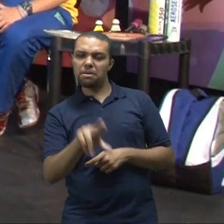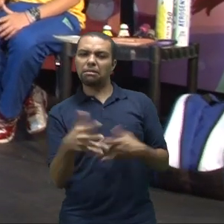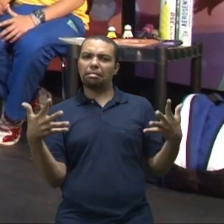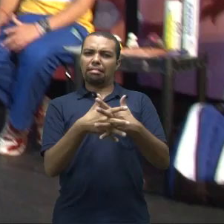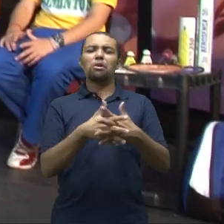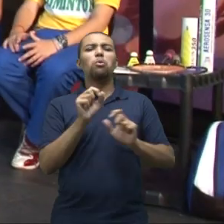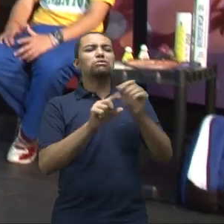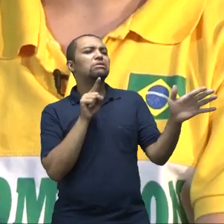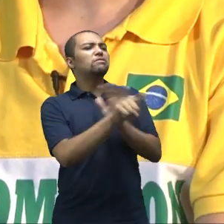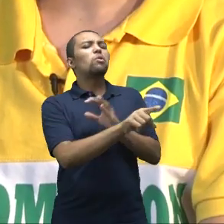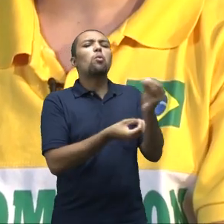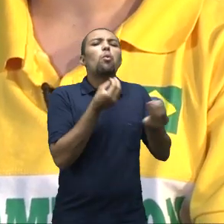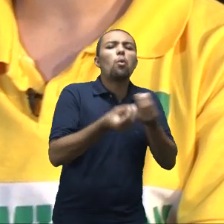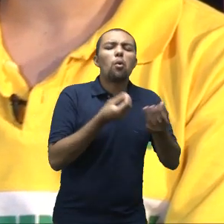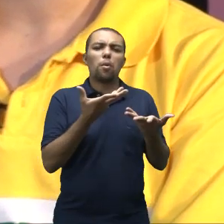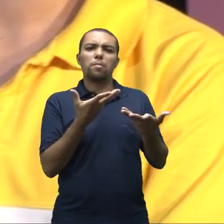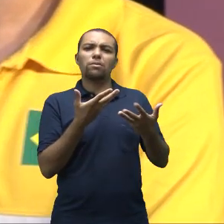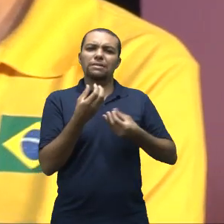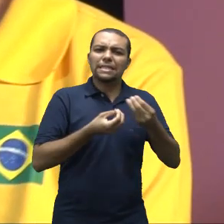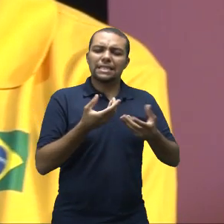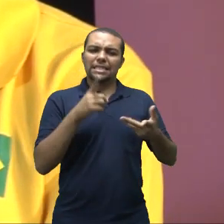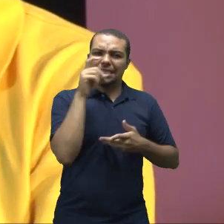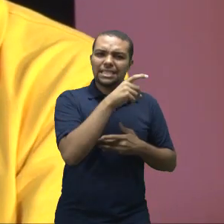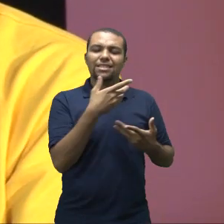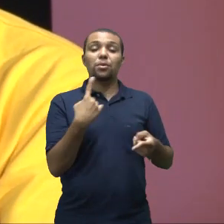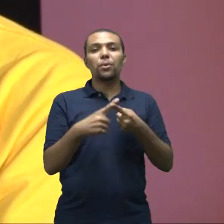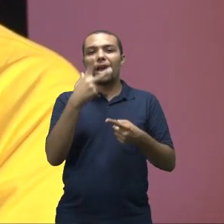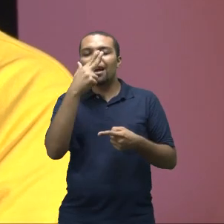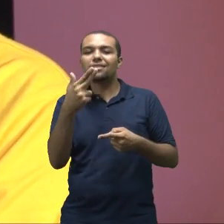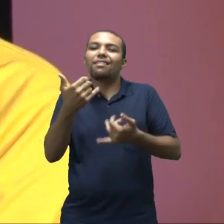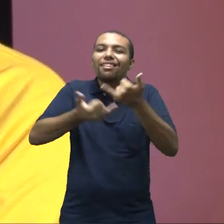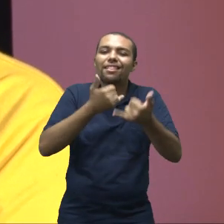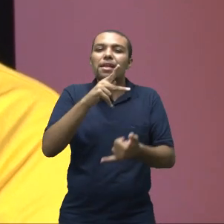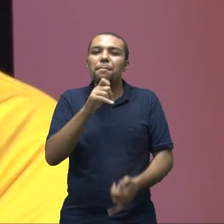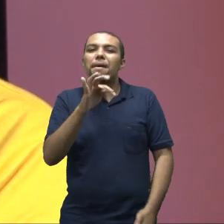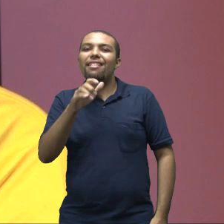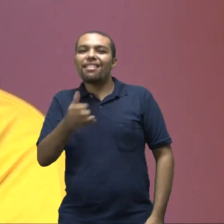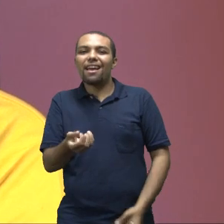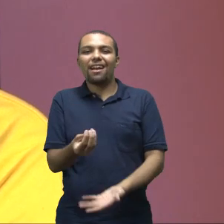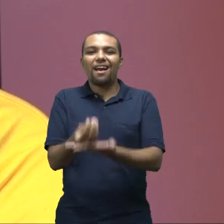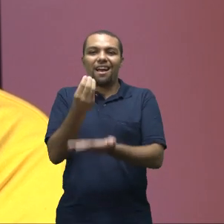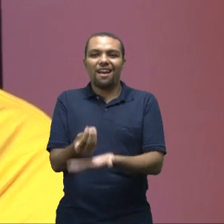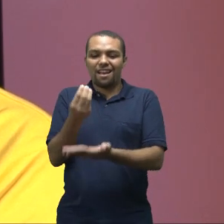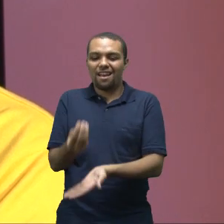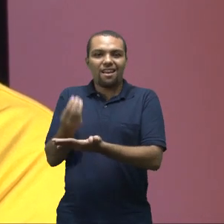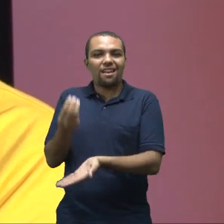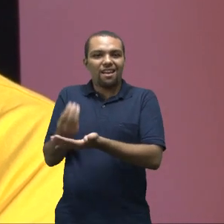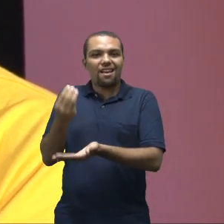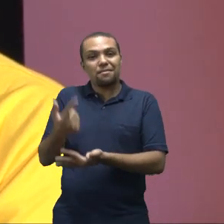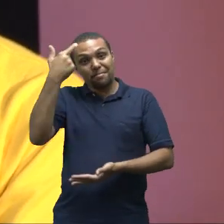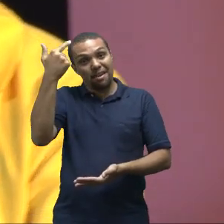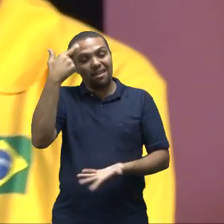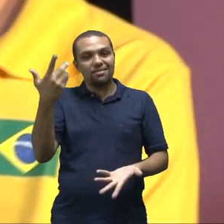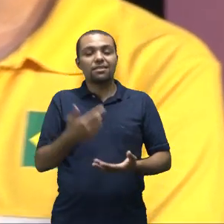é. Uhum. Eles ficam perguntando como que é, ou como se joga. Porque acha que é aquele joguinho de peteca mesmo, né? A